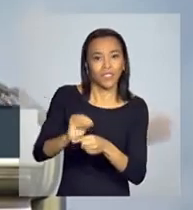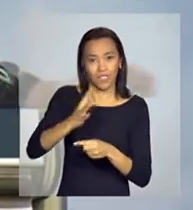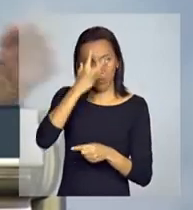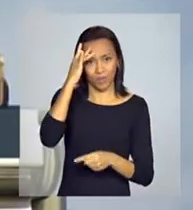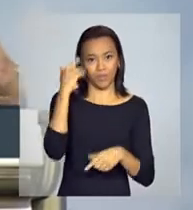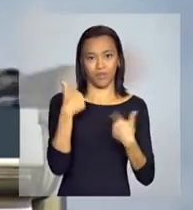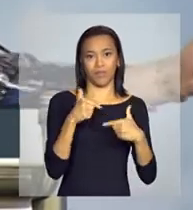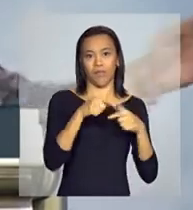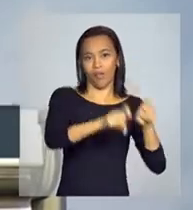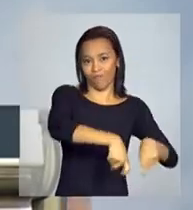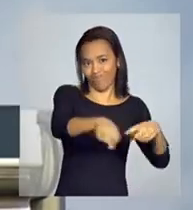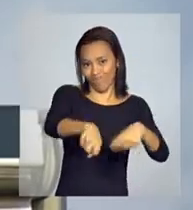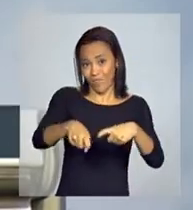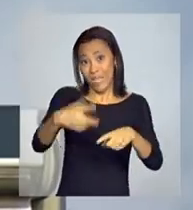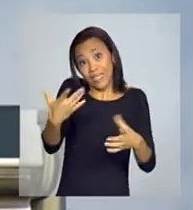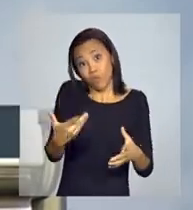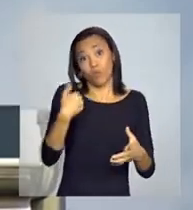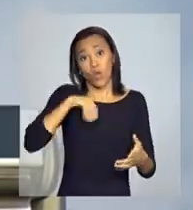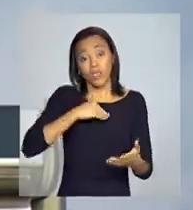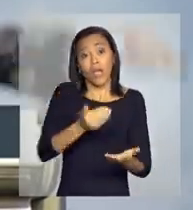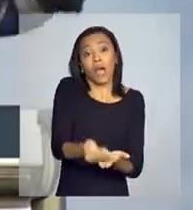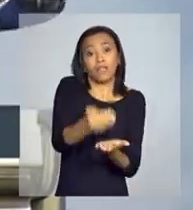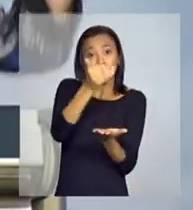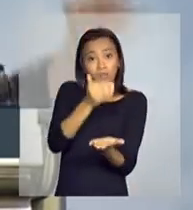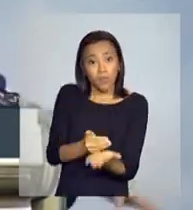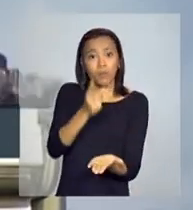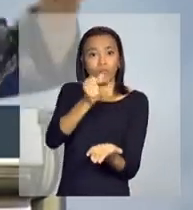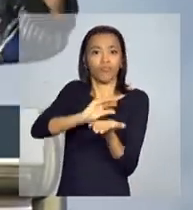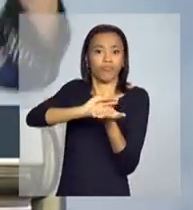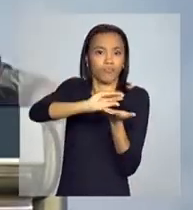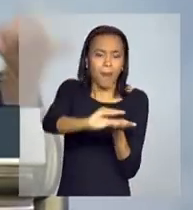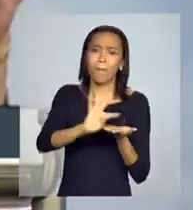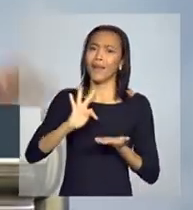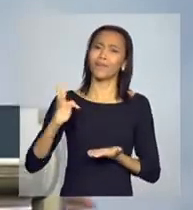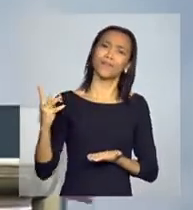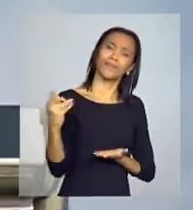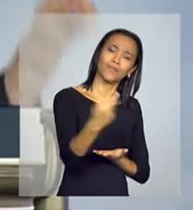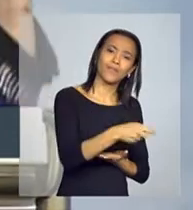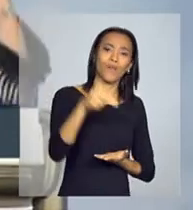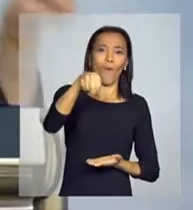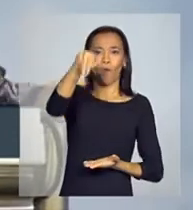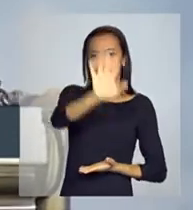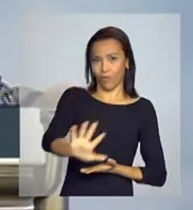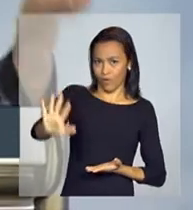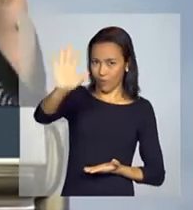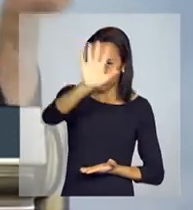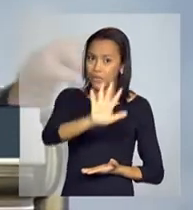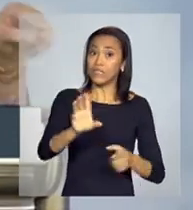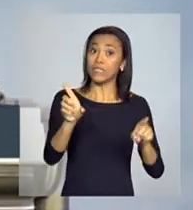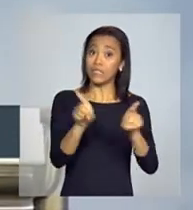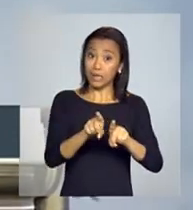nós antecipamos o Garantia Safra para todos o Nordeste